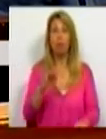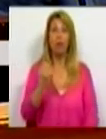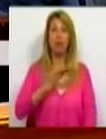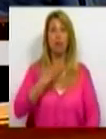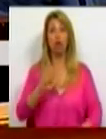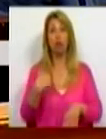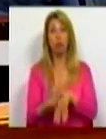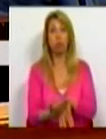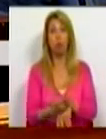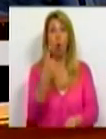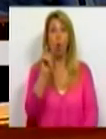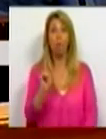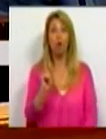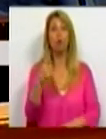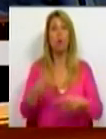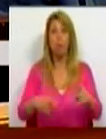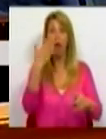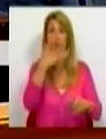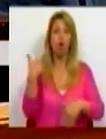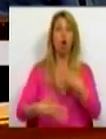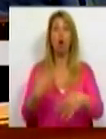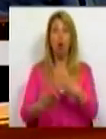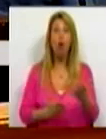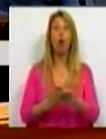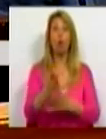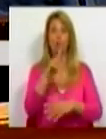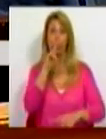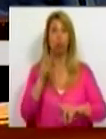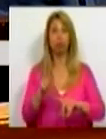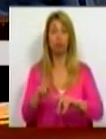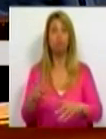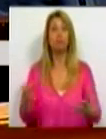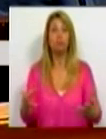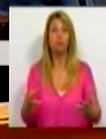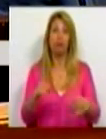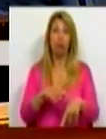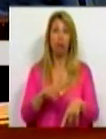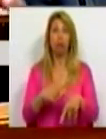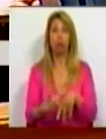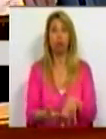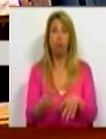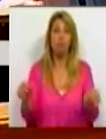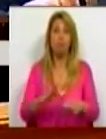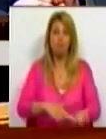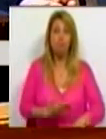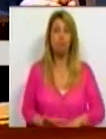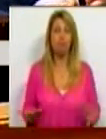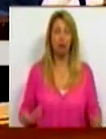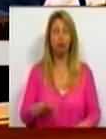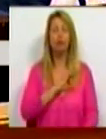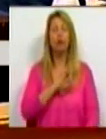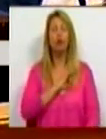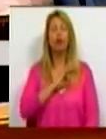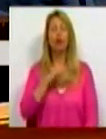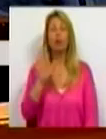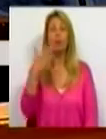1 minuto e meio, se continuam, digamos, a fazer interpelações deste género, excedem a mais tempo ainda. Faz favor. Senhor Primeiro-Ministro,